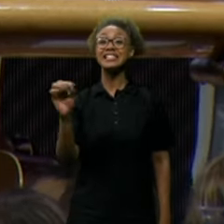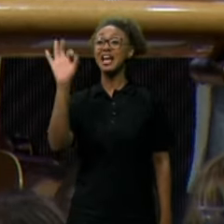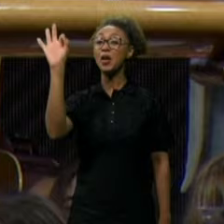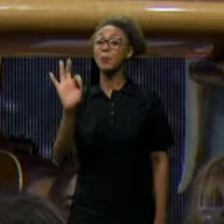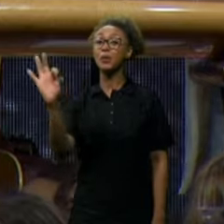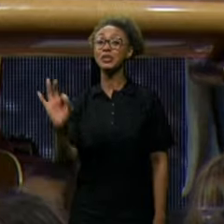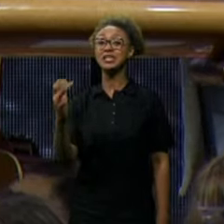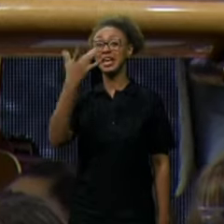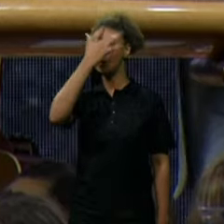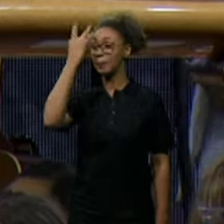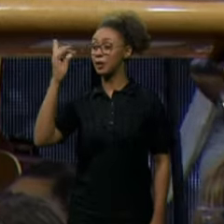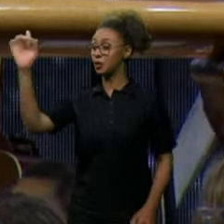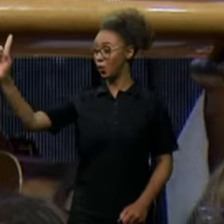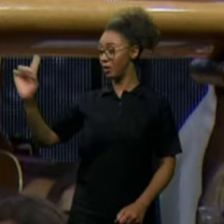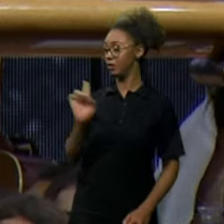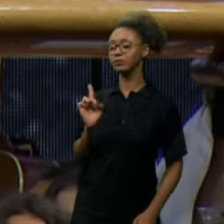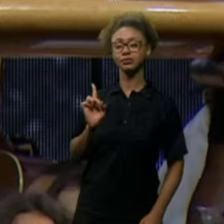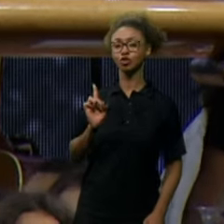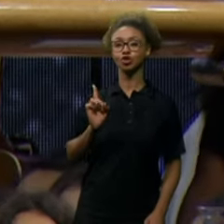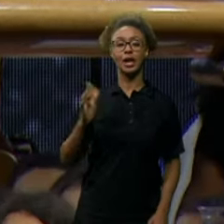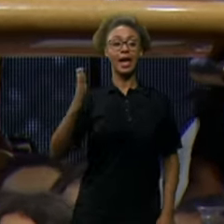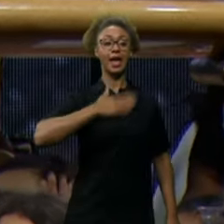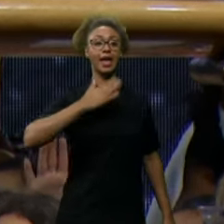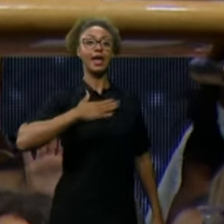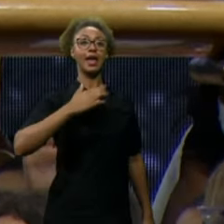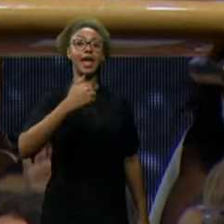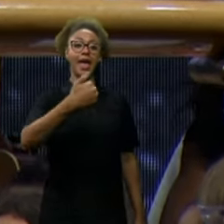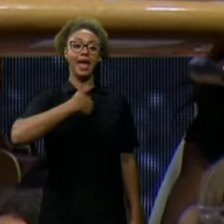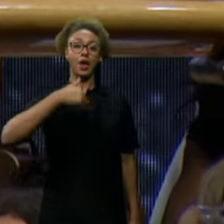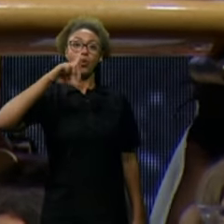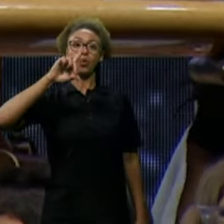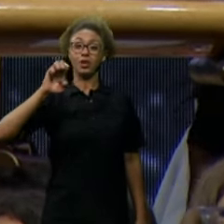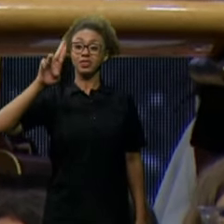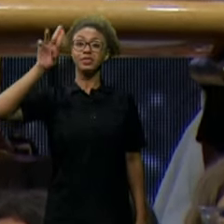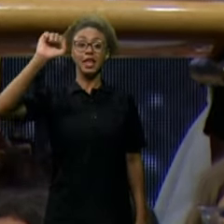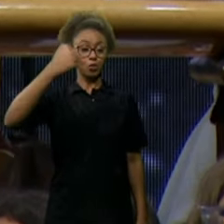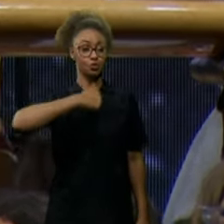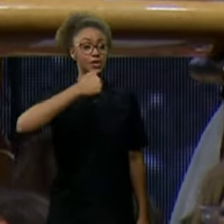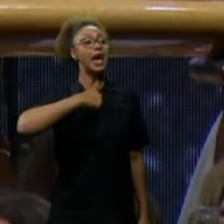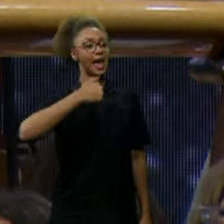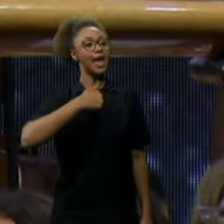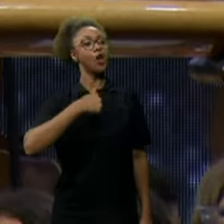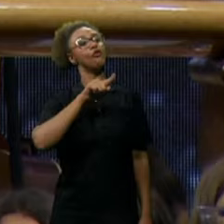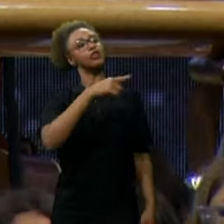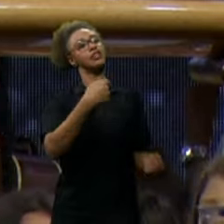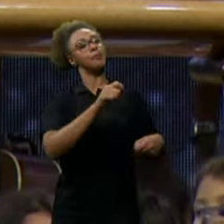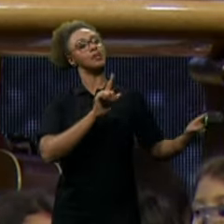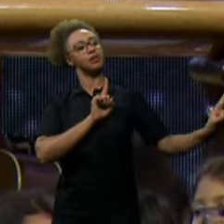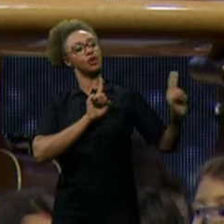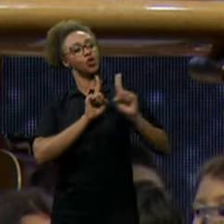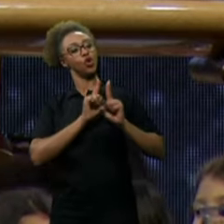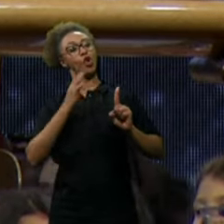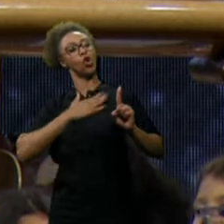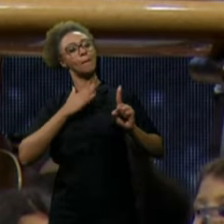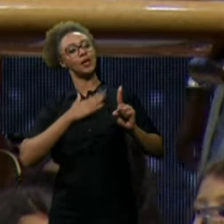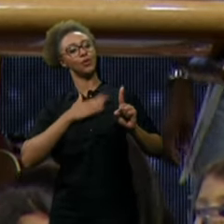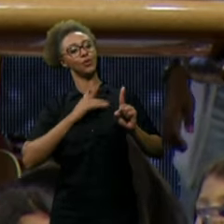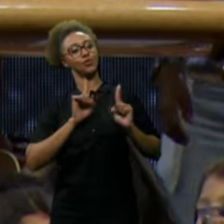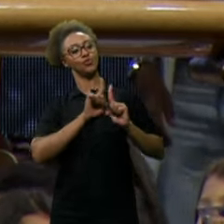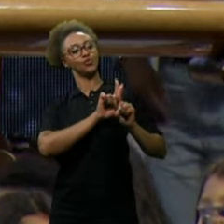alguém vai ser comigo Diz o Senhor vai andar comigo vai contar